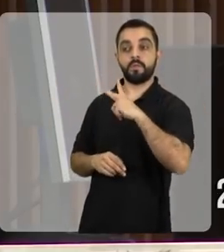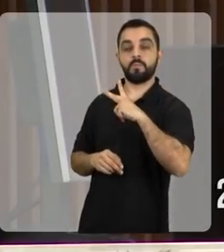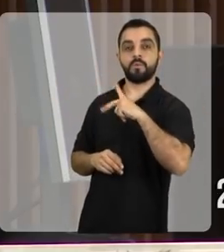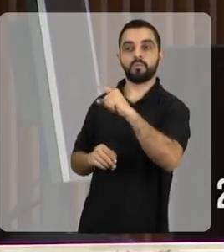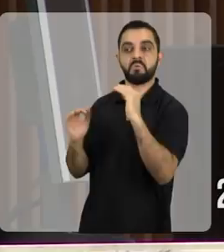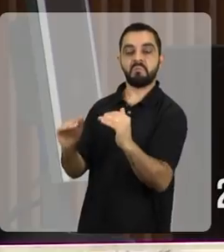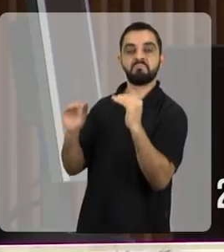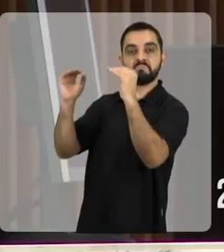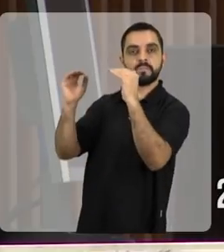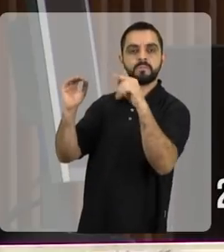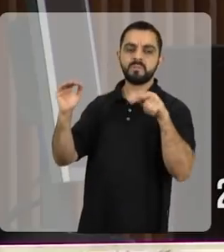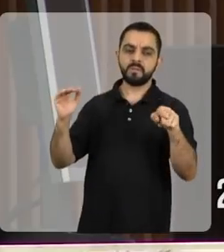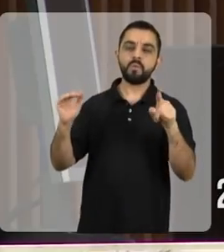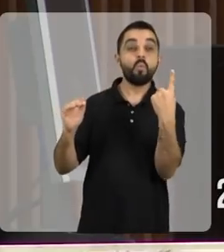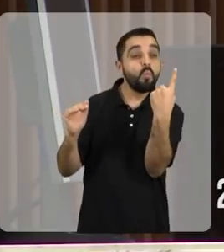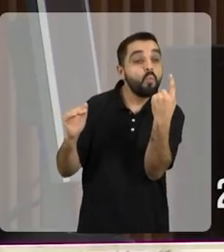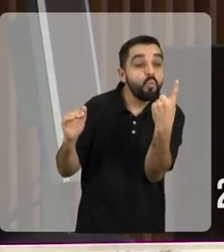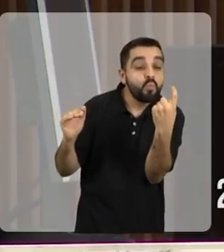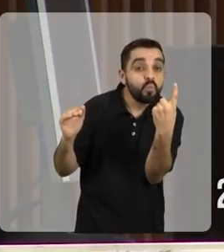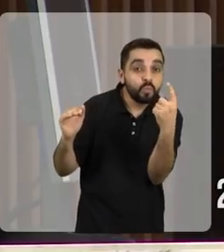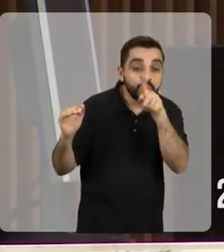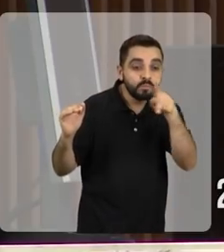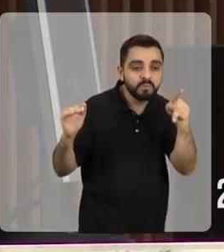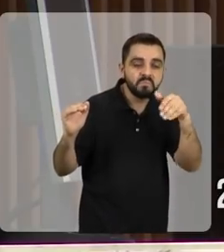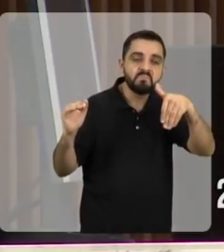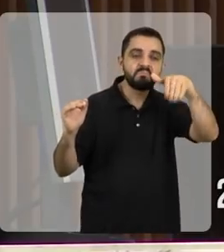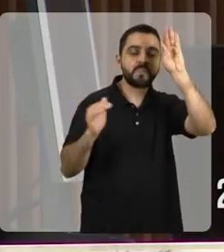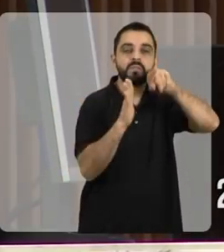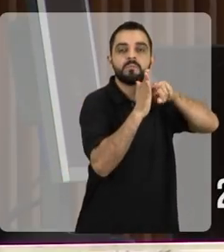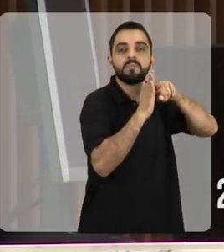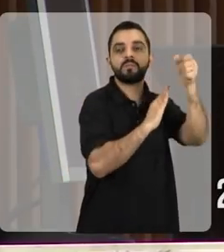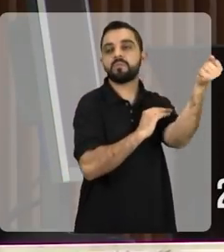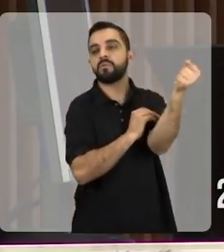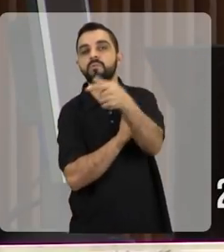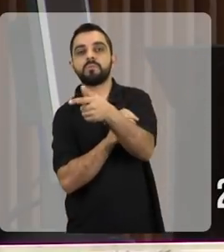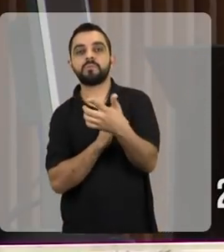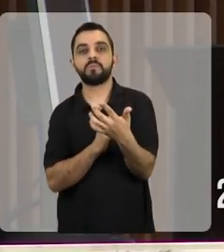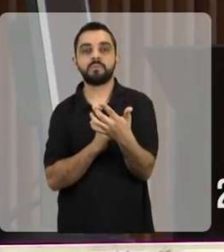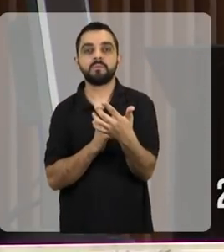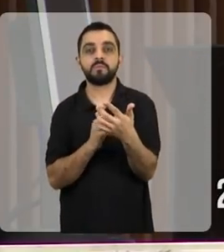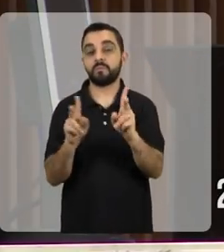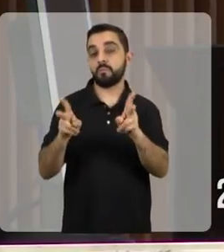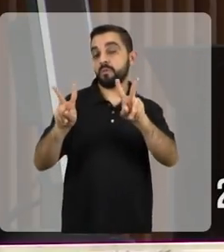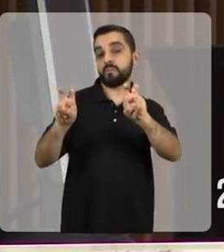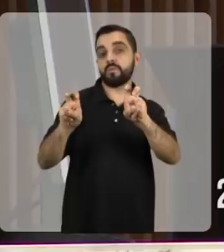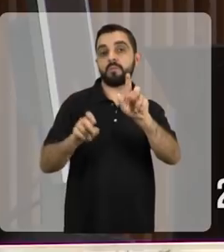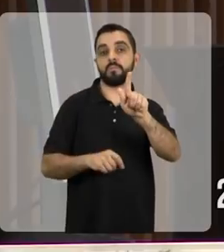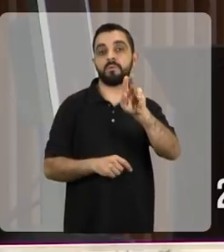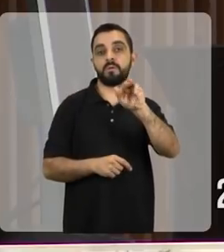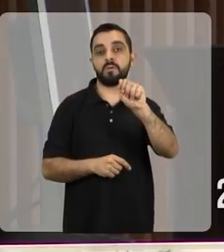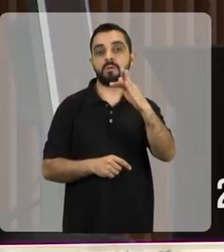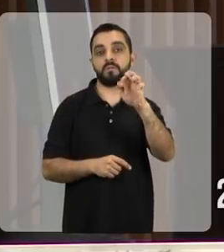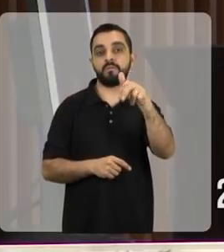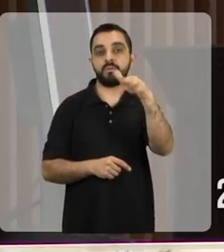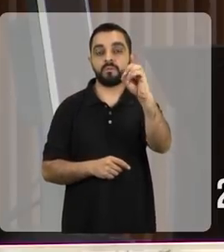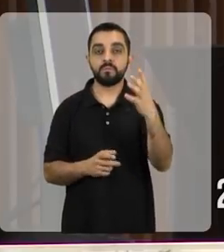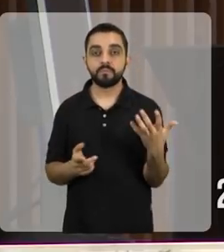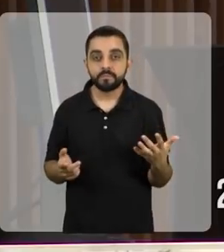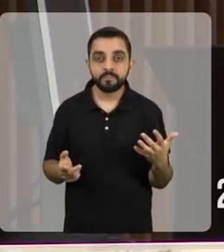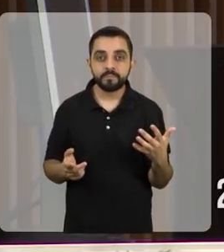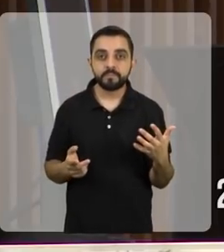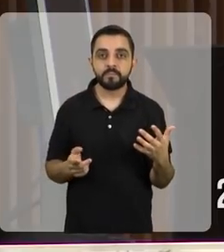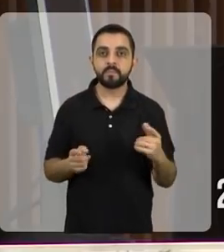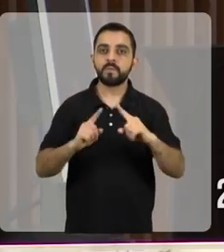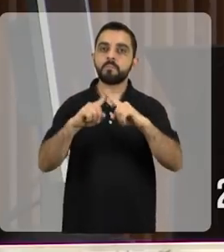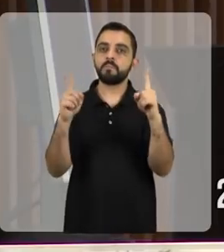respeitavelmente importante mas que ao contrário do que tem sido dito não é o topo do